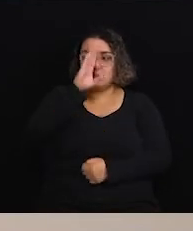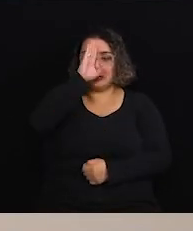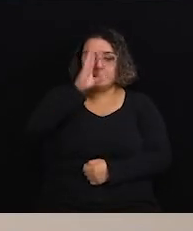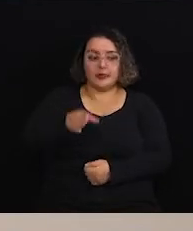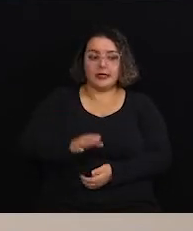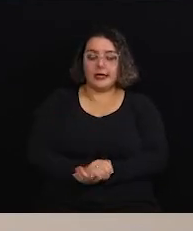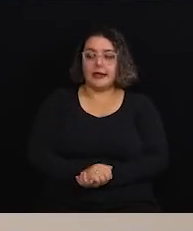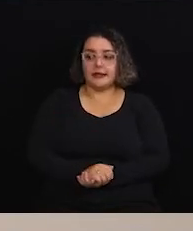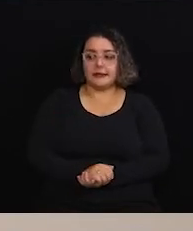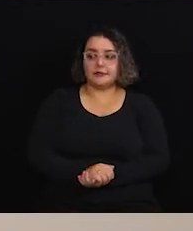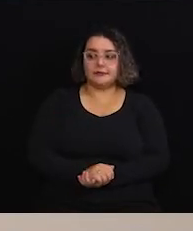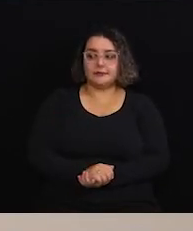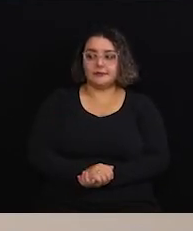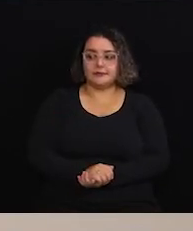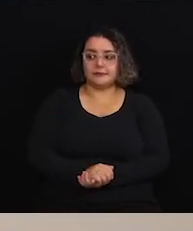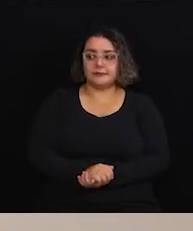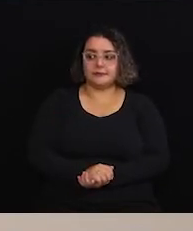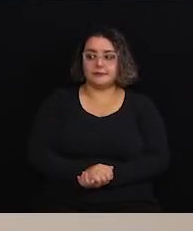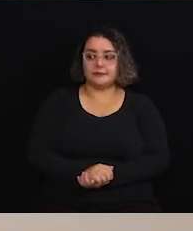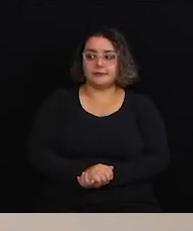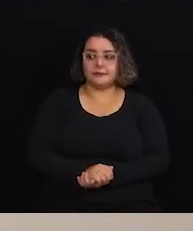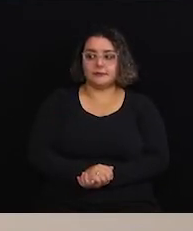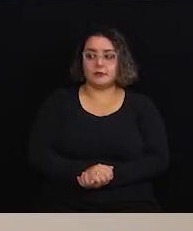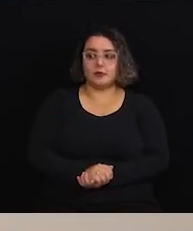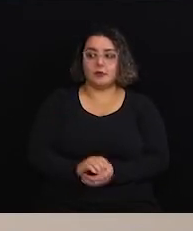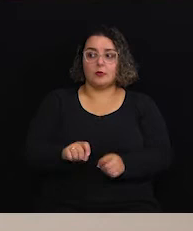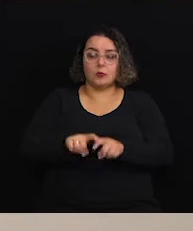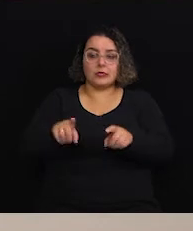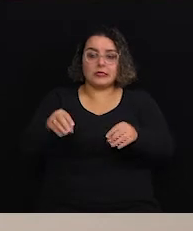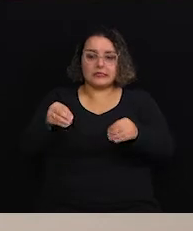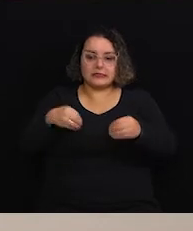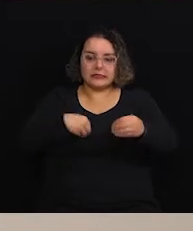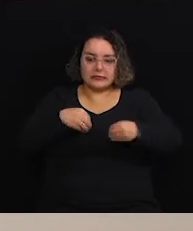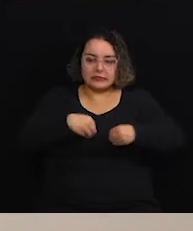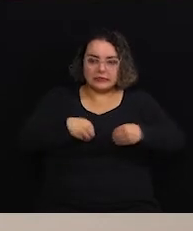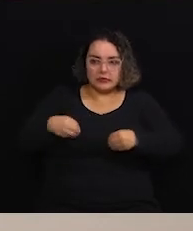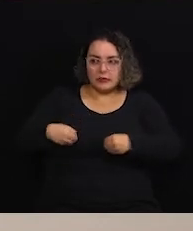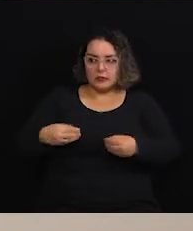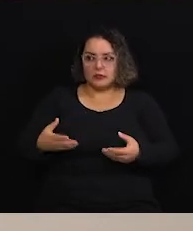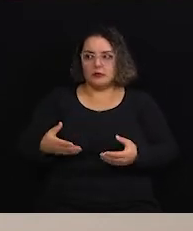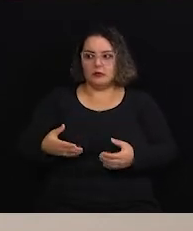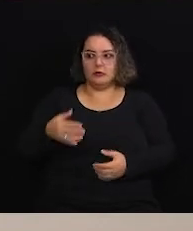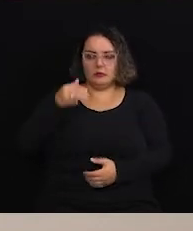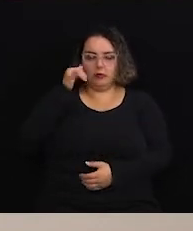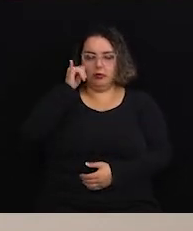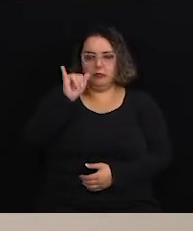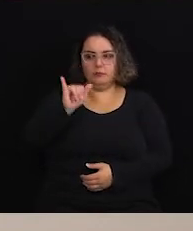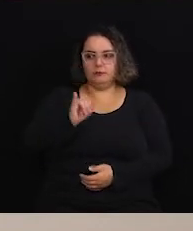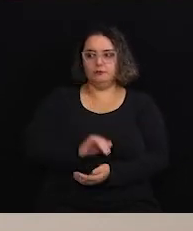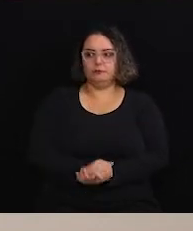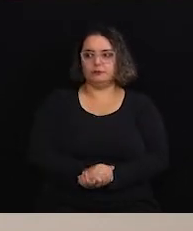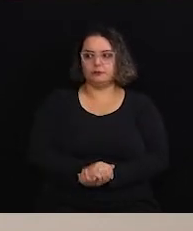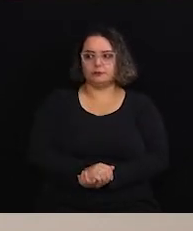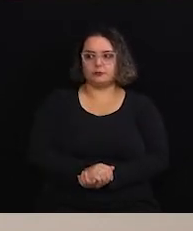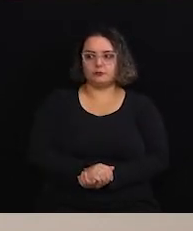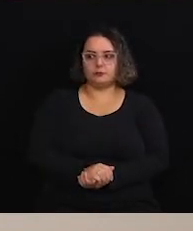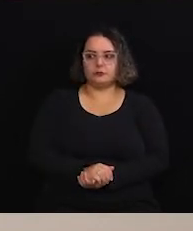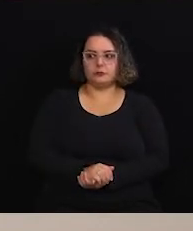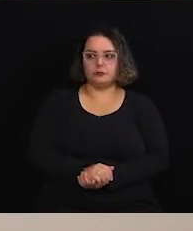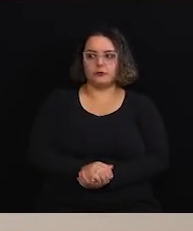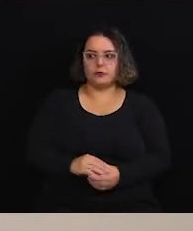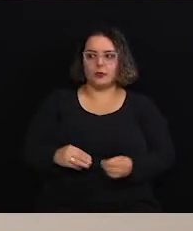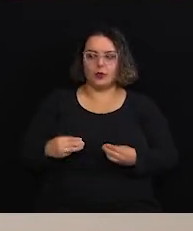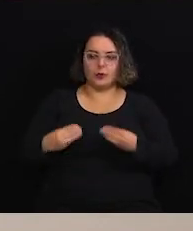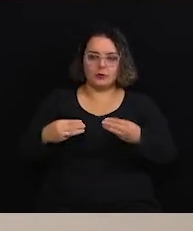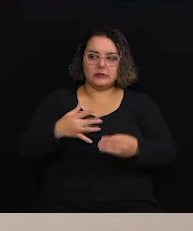né, teve uma relação, começar a fazer os exames ginecológicos, né? O exame preventivo, né, de acordo com o Ministério da Saúde,